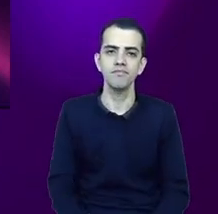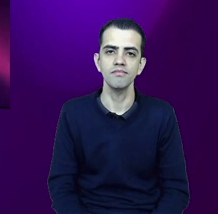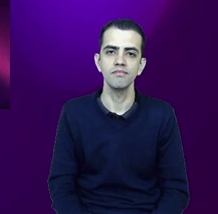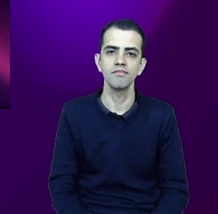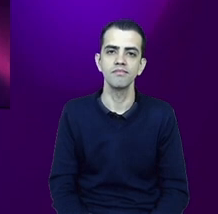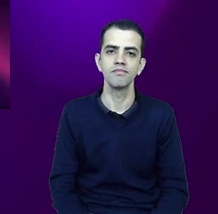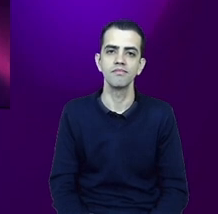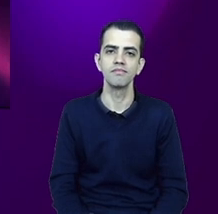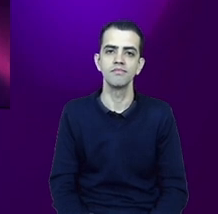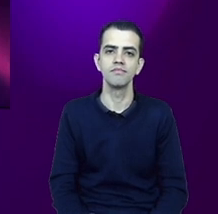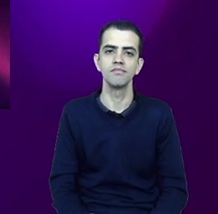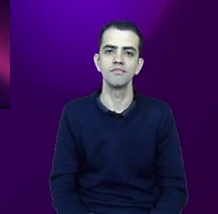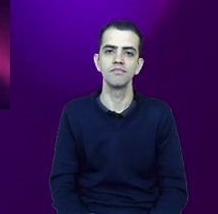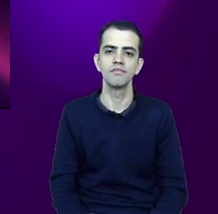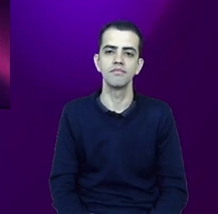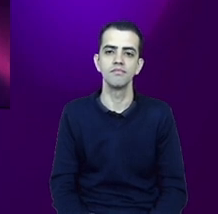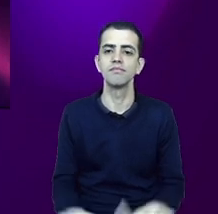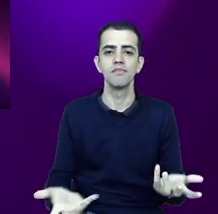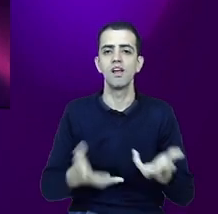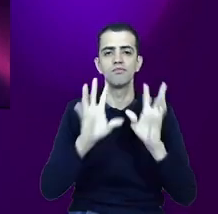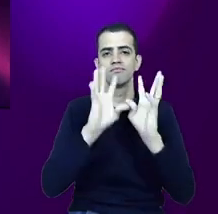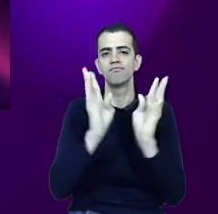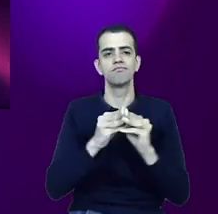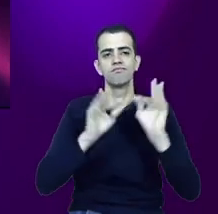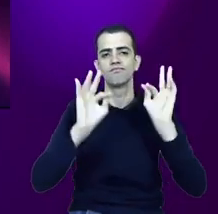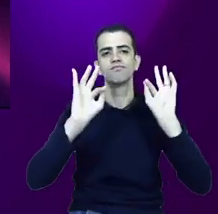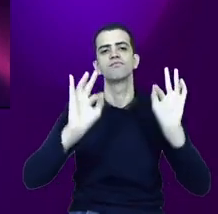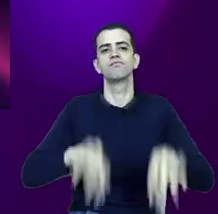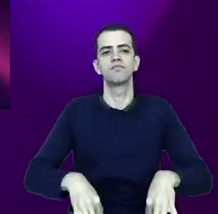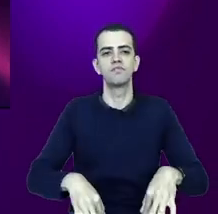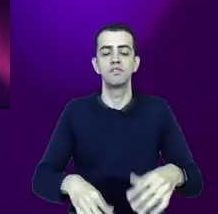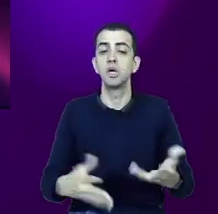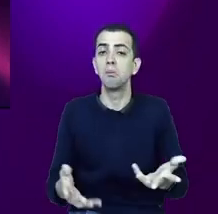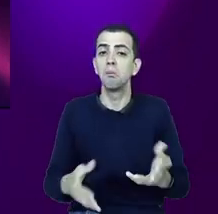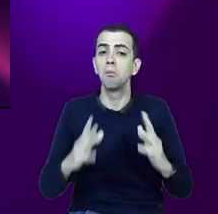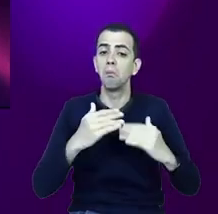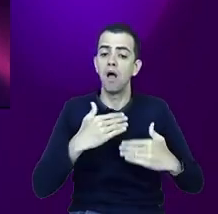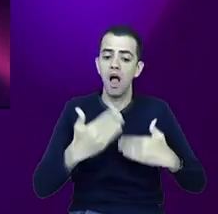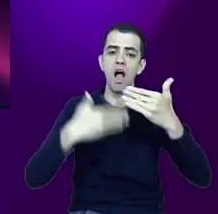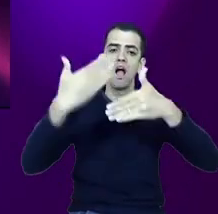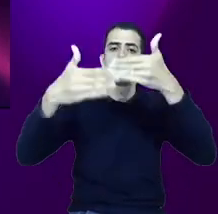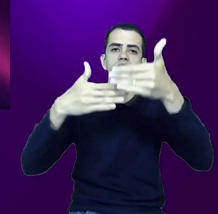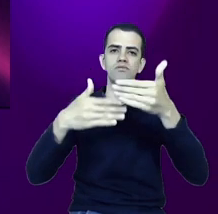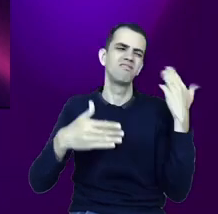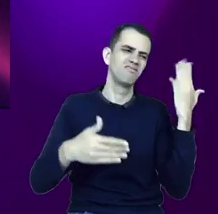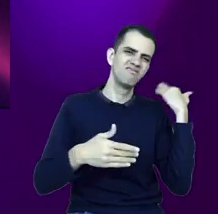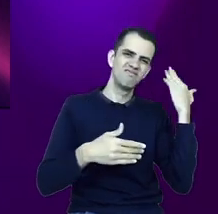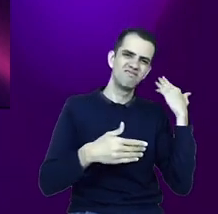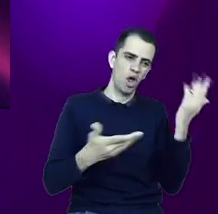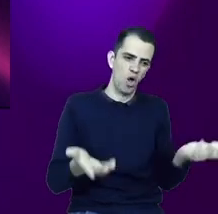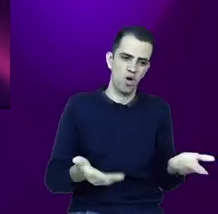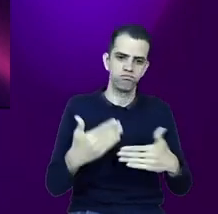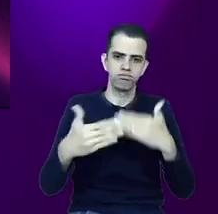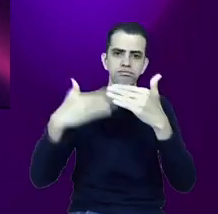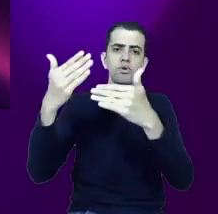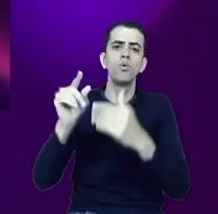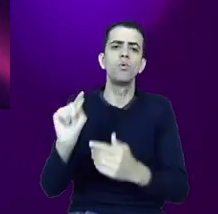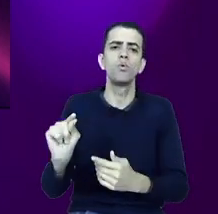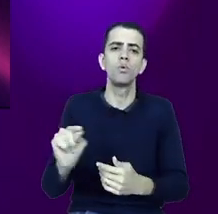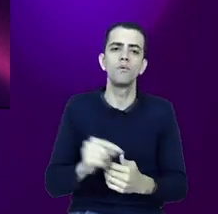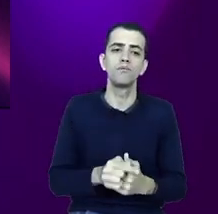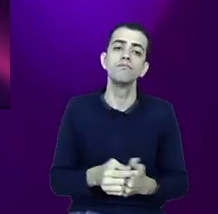E para finalizar, o que avançou em relação às outras terapias não cirúrgicas, né? A